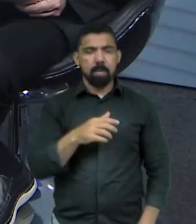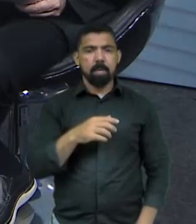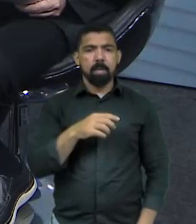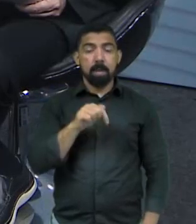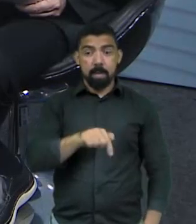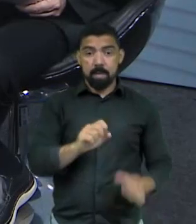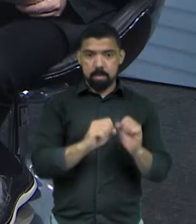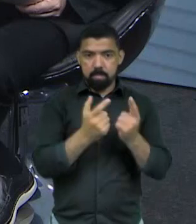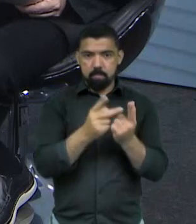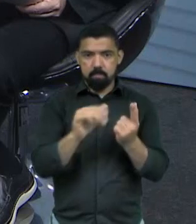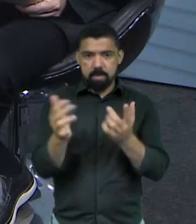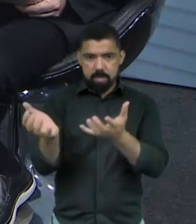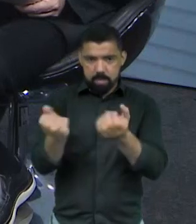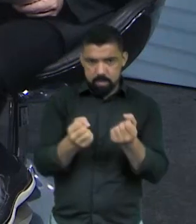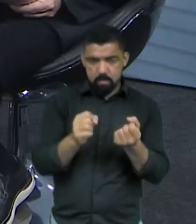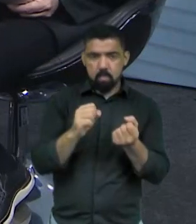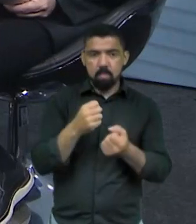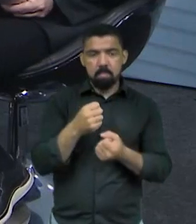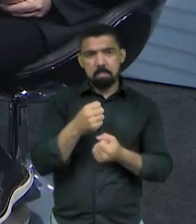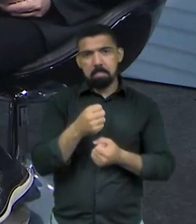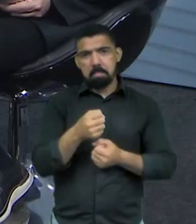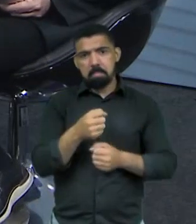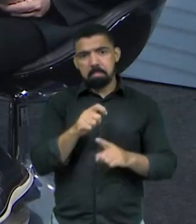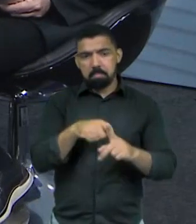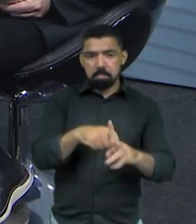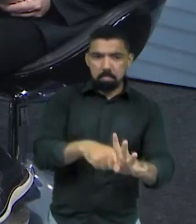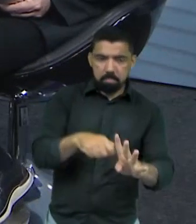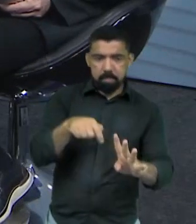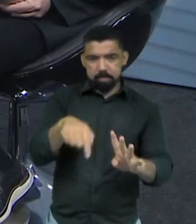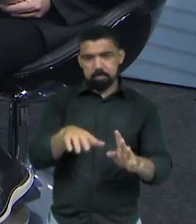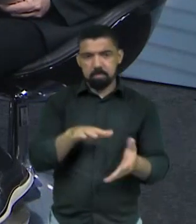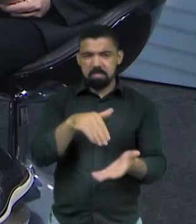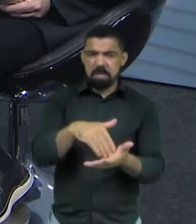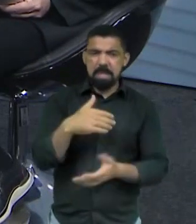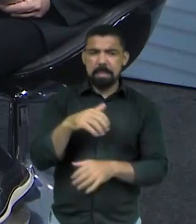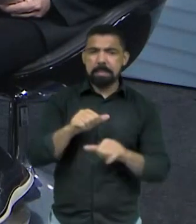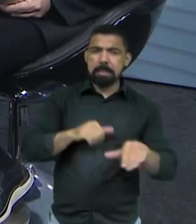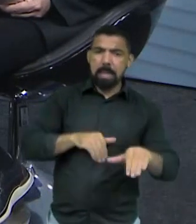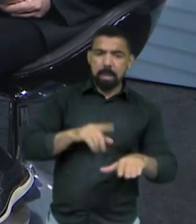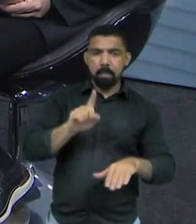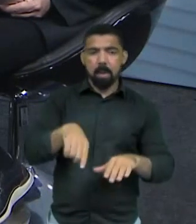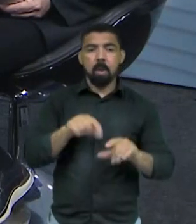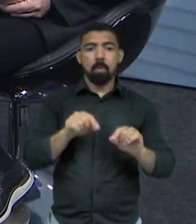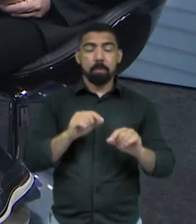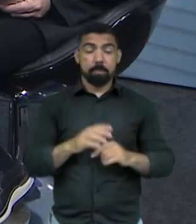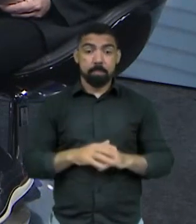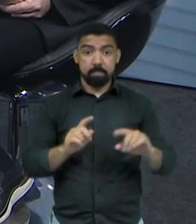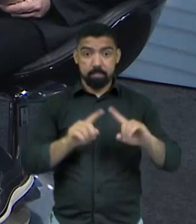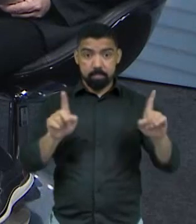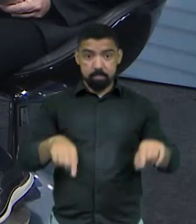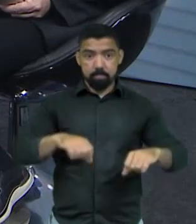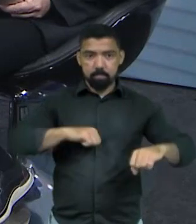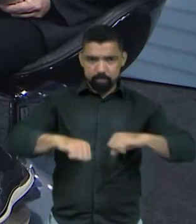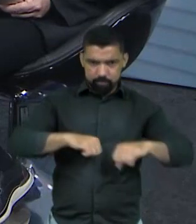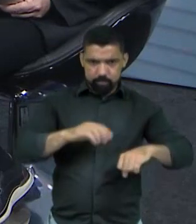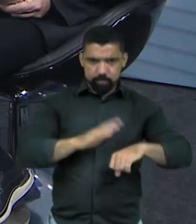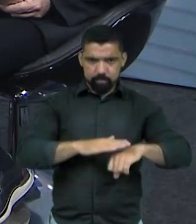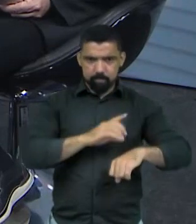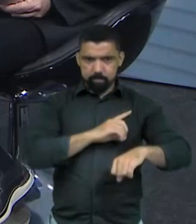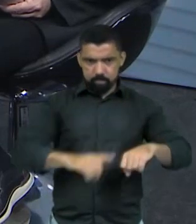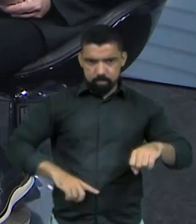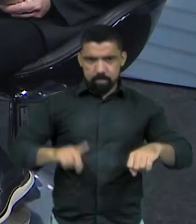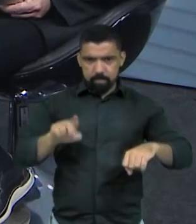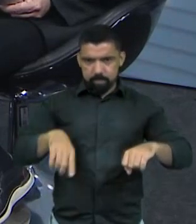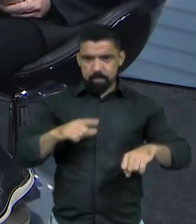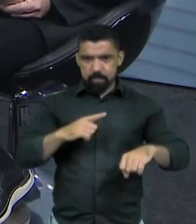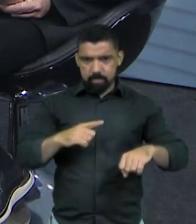deve receber no final desse semestre, né, mais ou menos, o projeto que vai ser debatido pelos deputados, vai passar nas comissões técnicas, que ainda